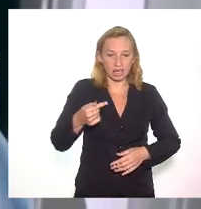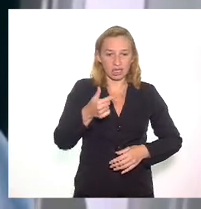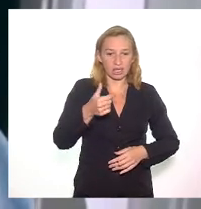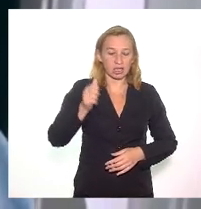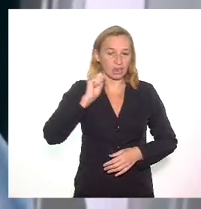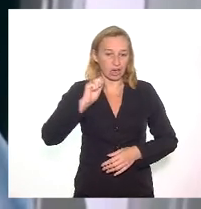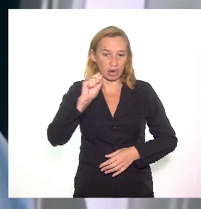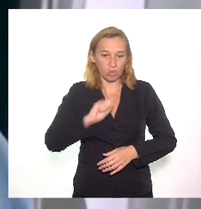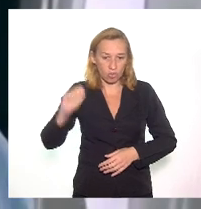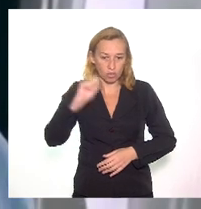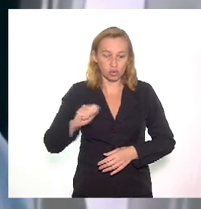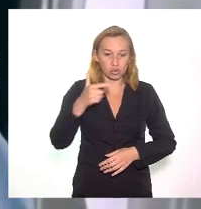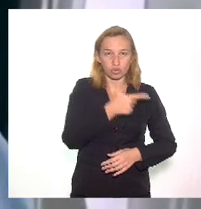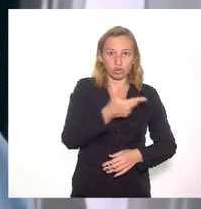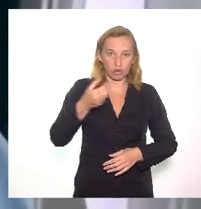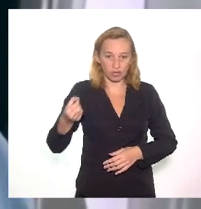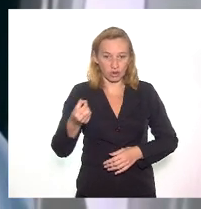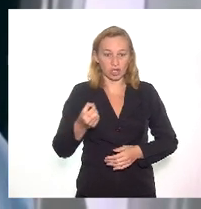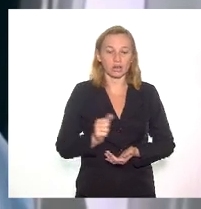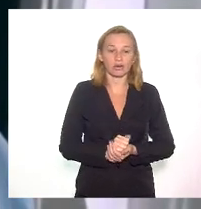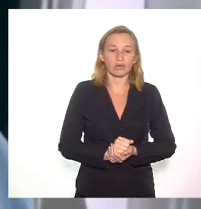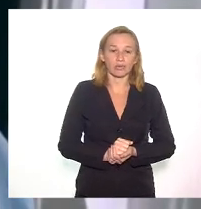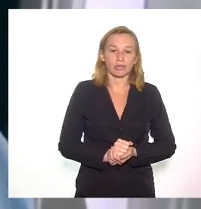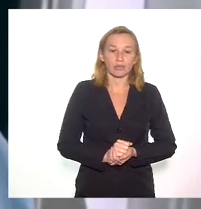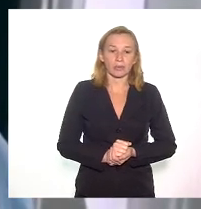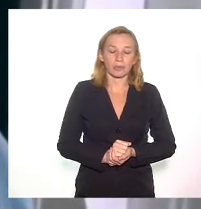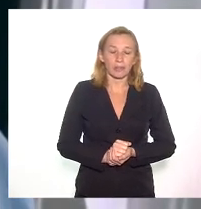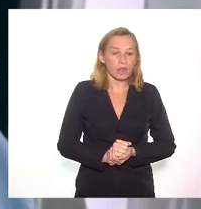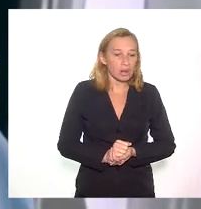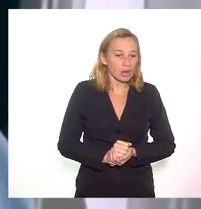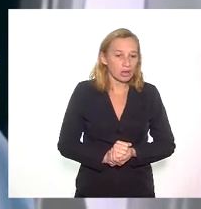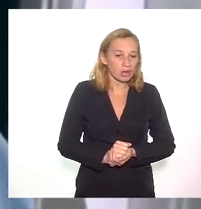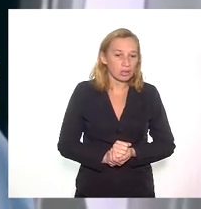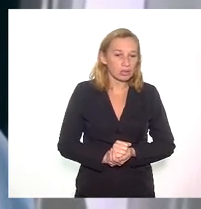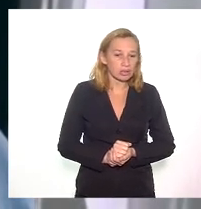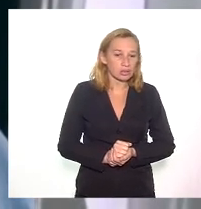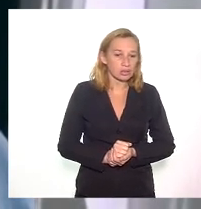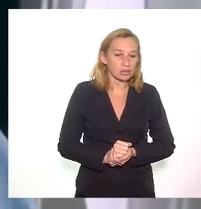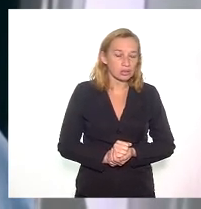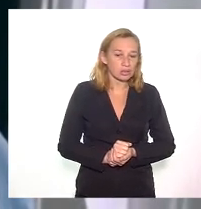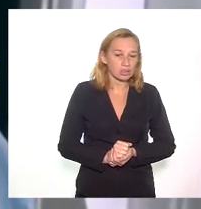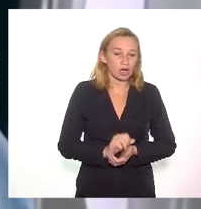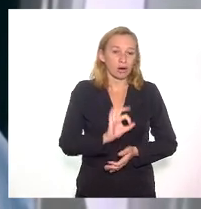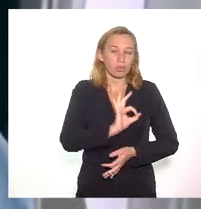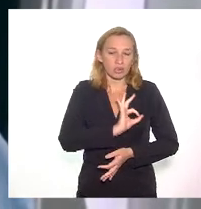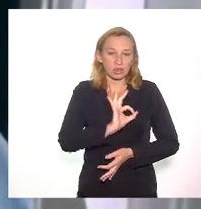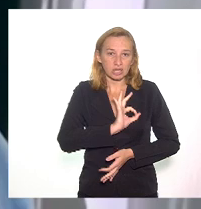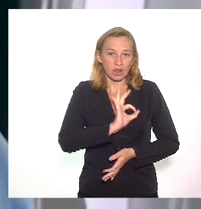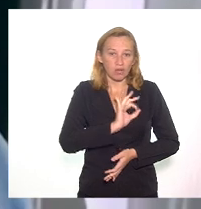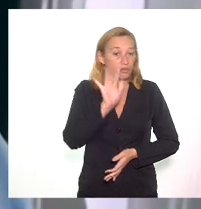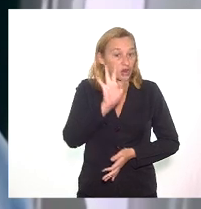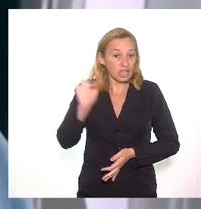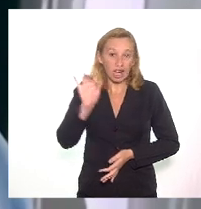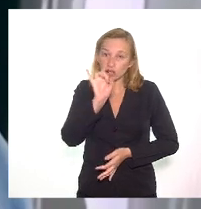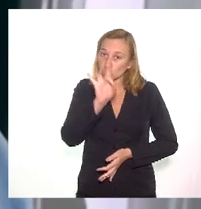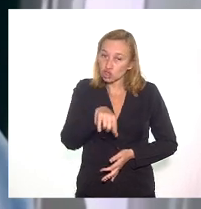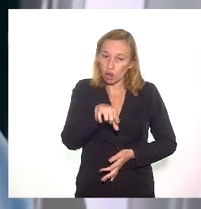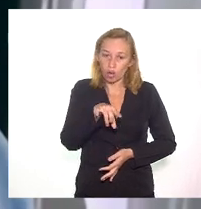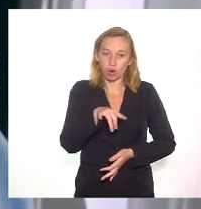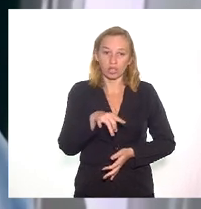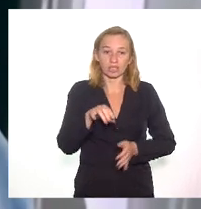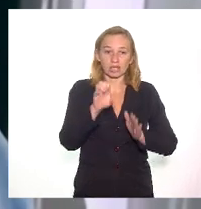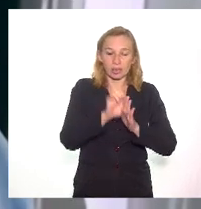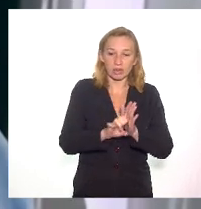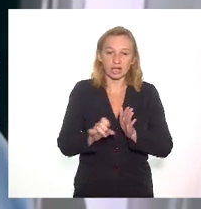no projeto como parâmetro para fundamentar a propositura, abarca apenas policiais federais. Na ementa